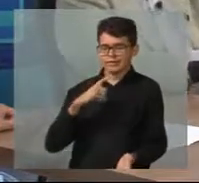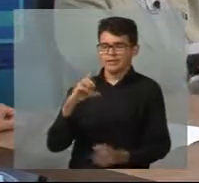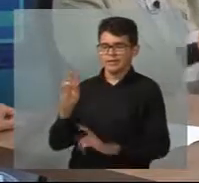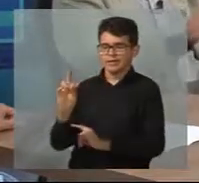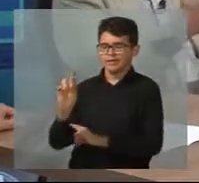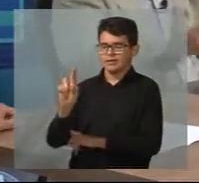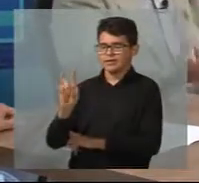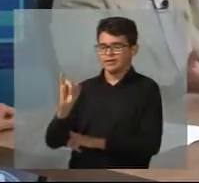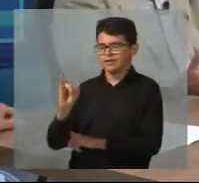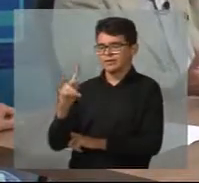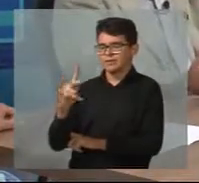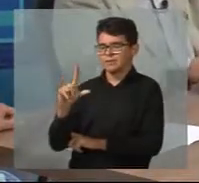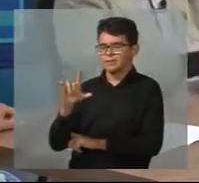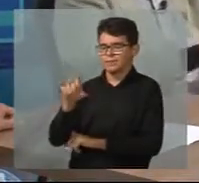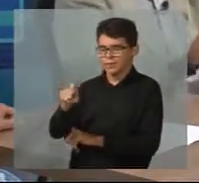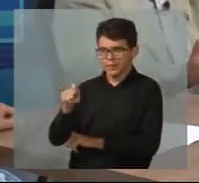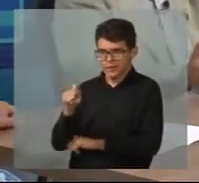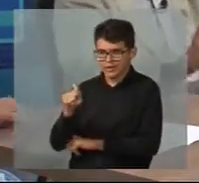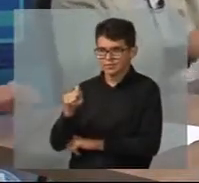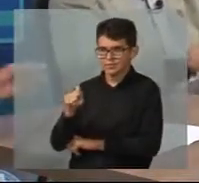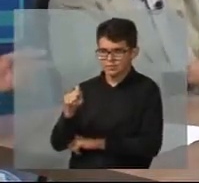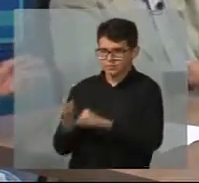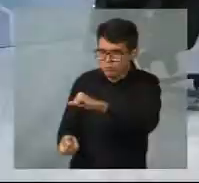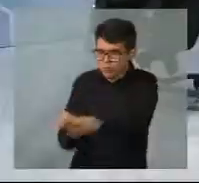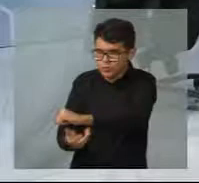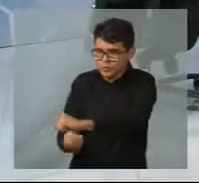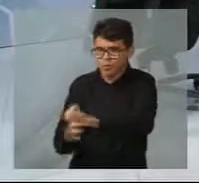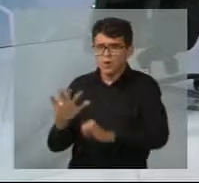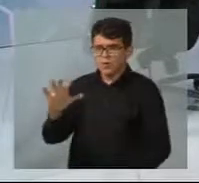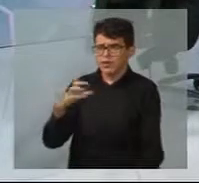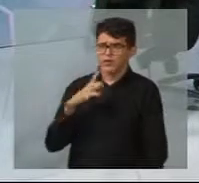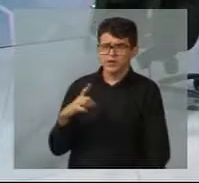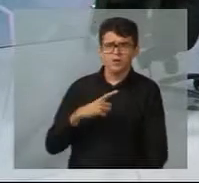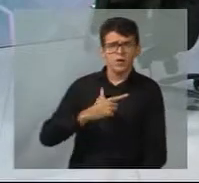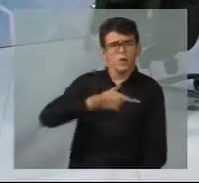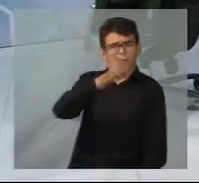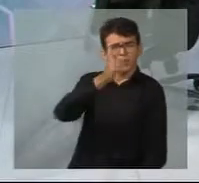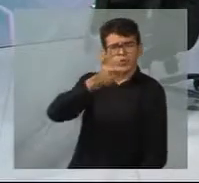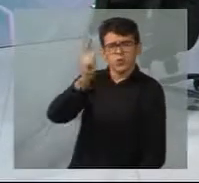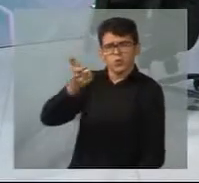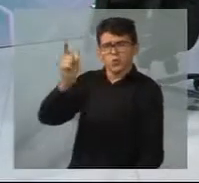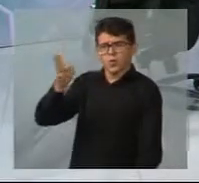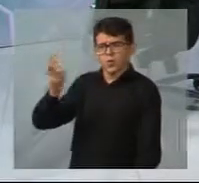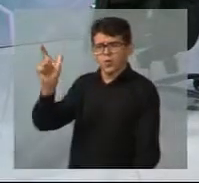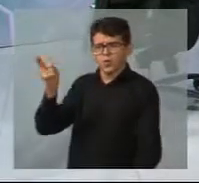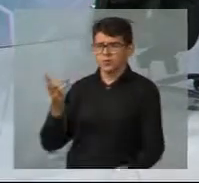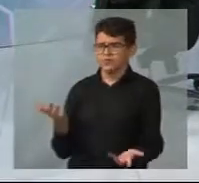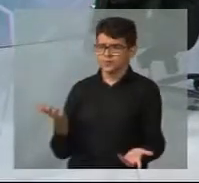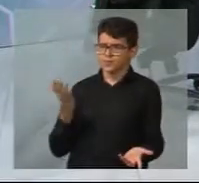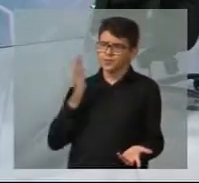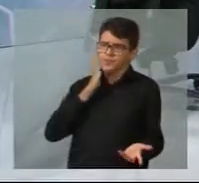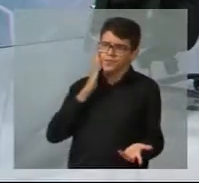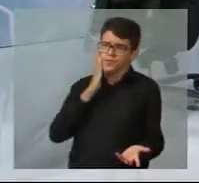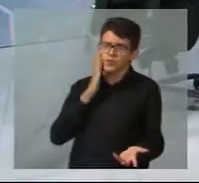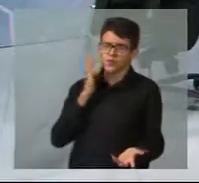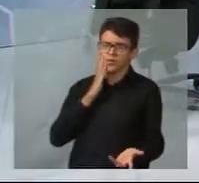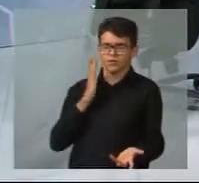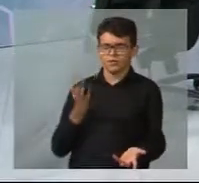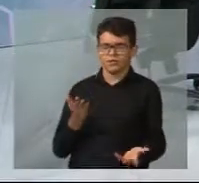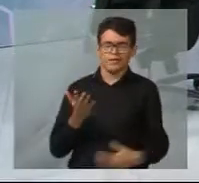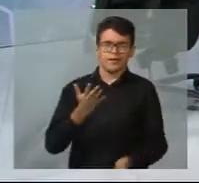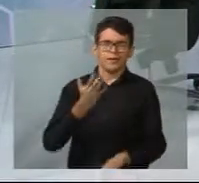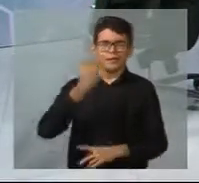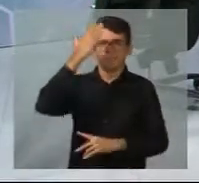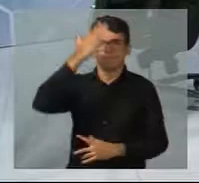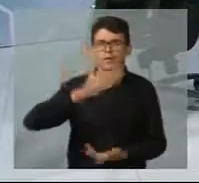dos escândalos que aconteceram no governo dele. Mas a pena foi agravada pelo fato dele ter sido presidente da Agora, República. a questão de não ter provas é o seguinte,